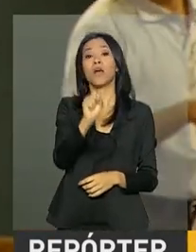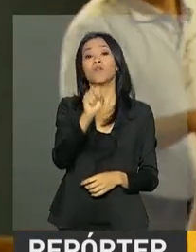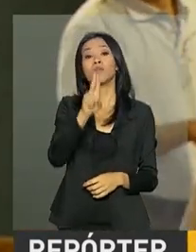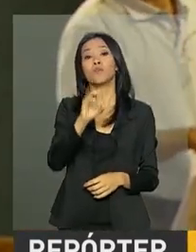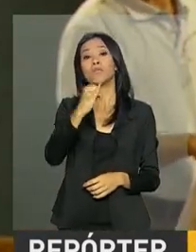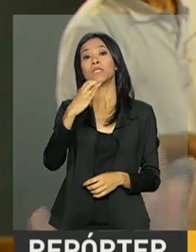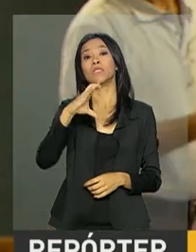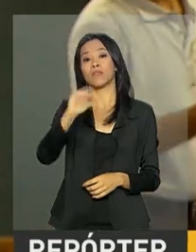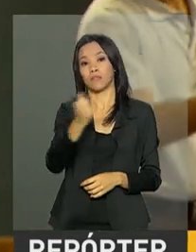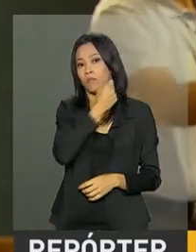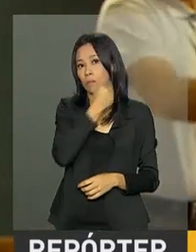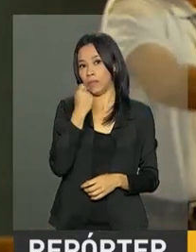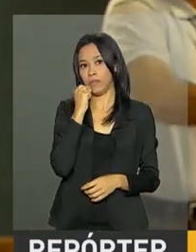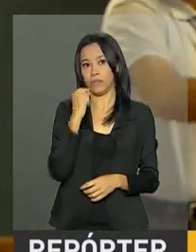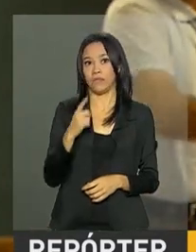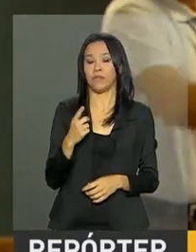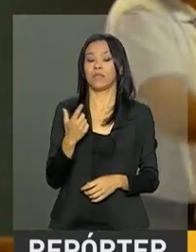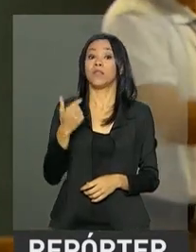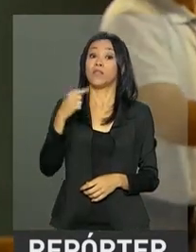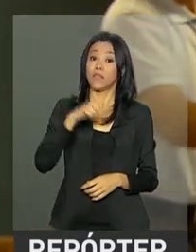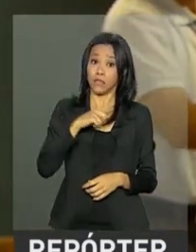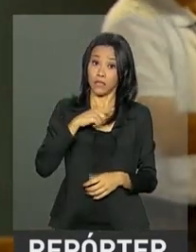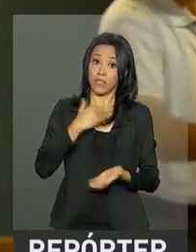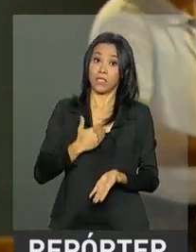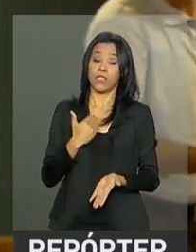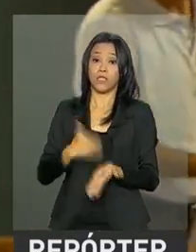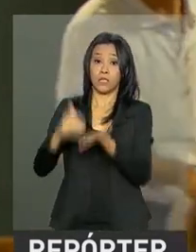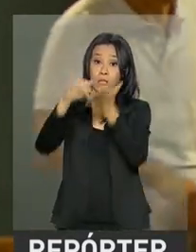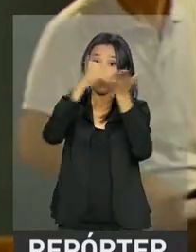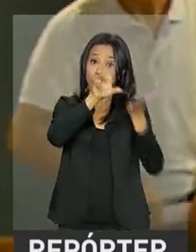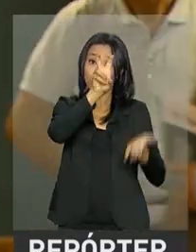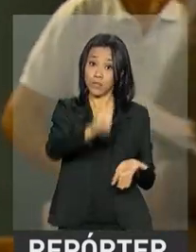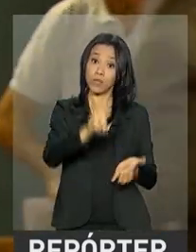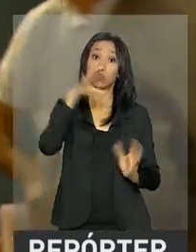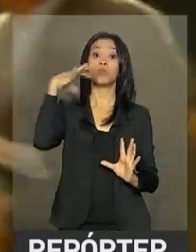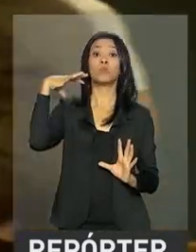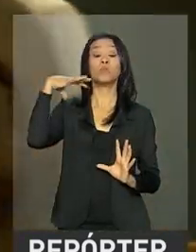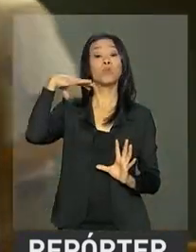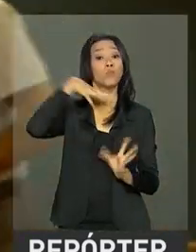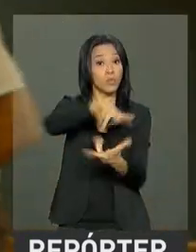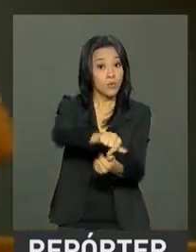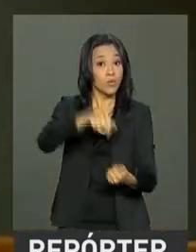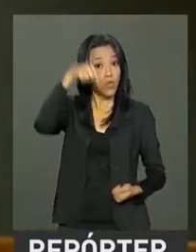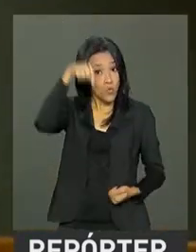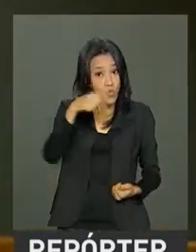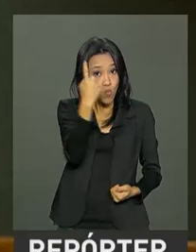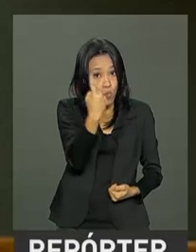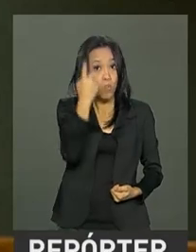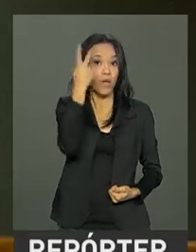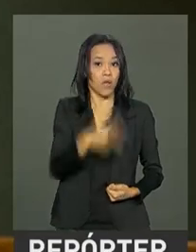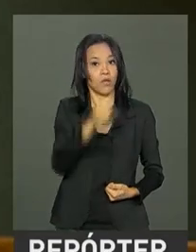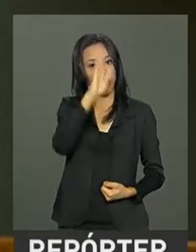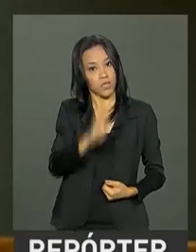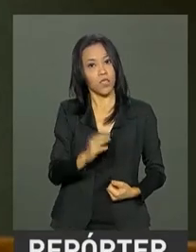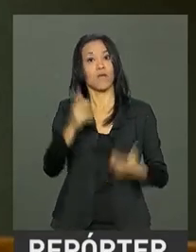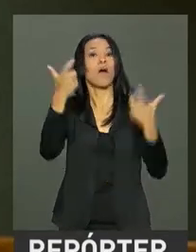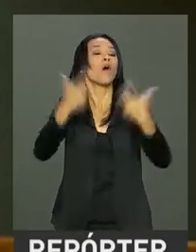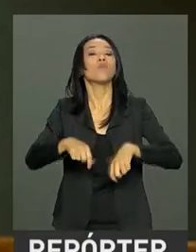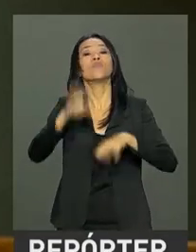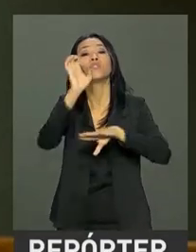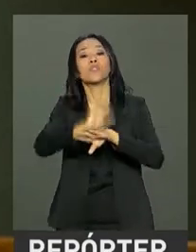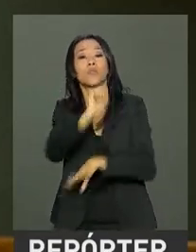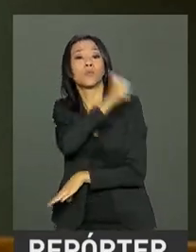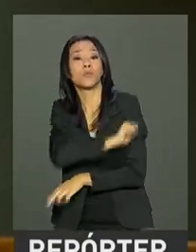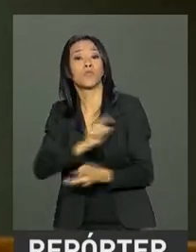suíça max no mundo um dos cinco fica aqui no brasil com sede no rio de janeiro em auto posto